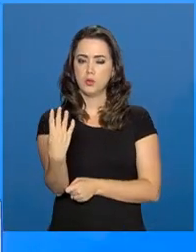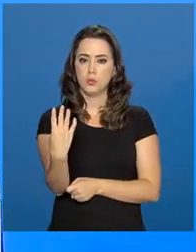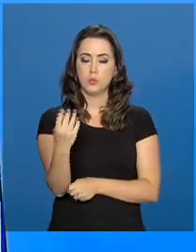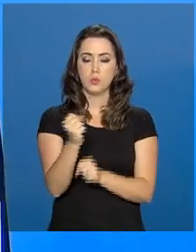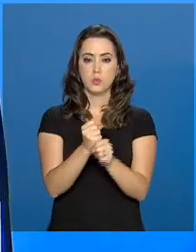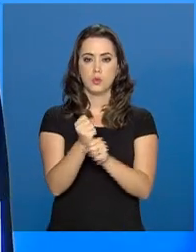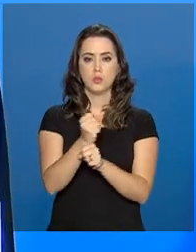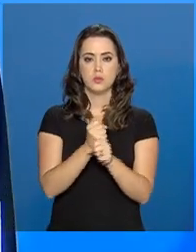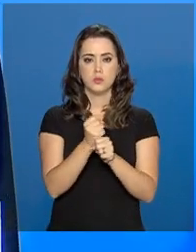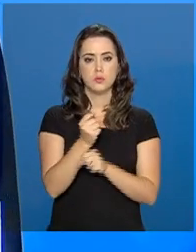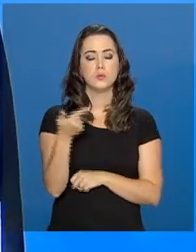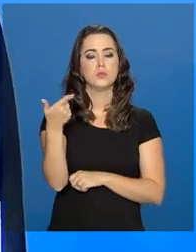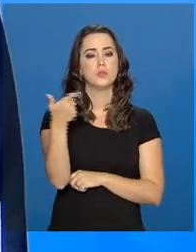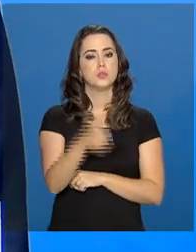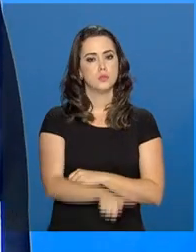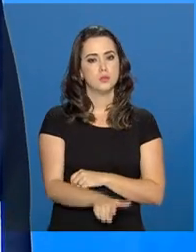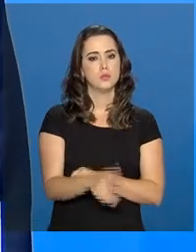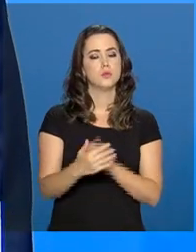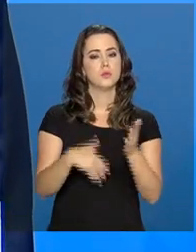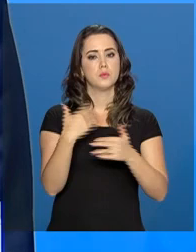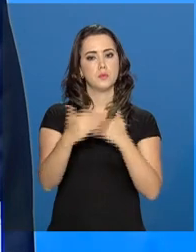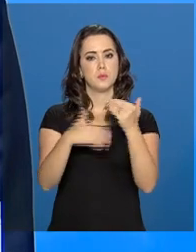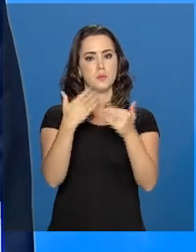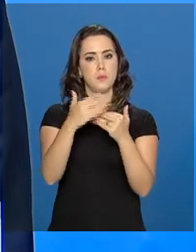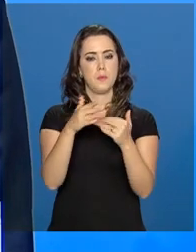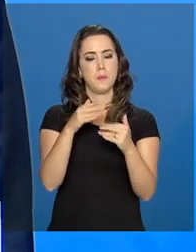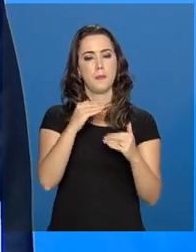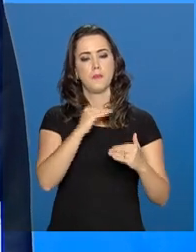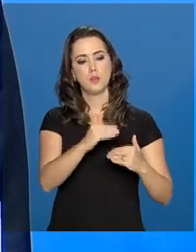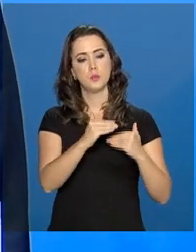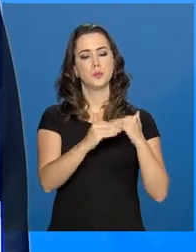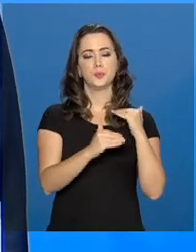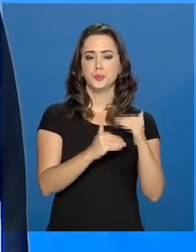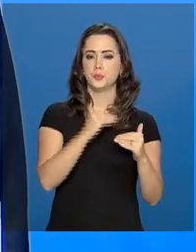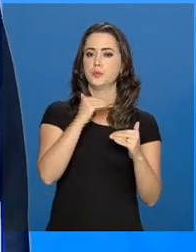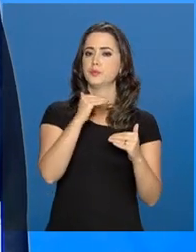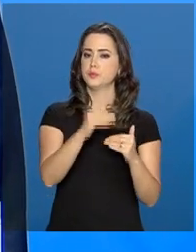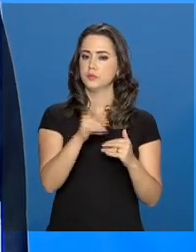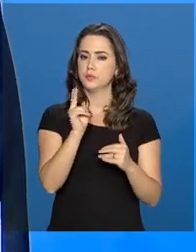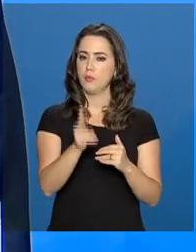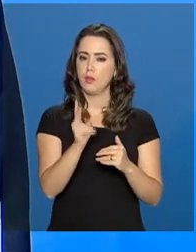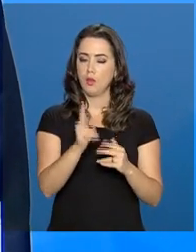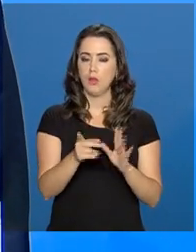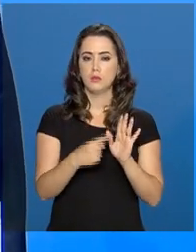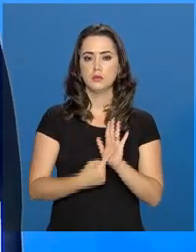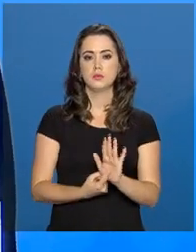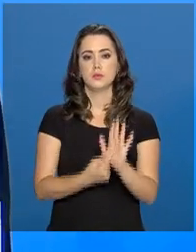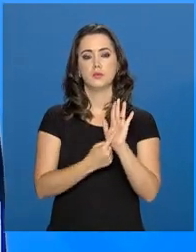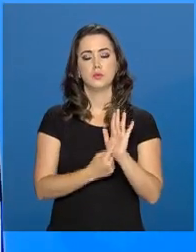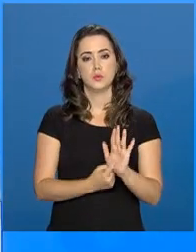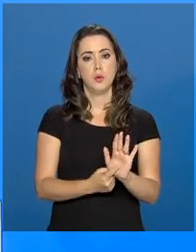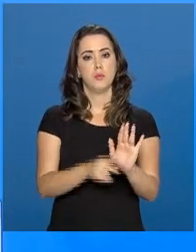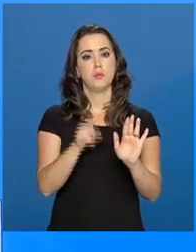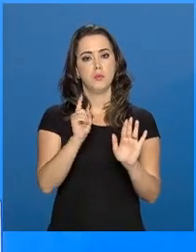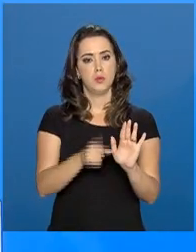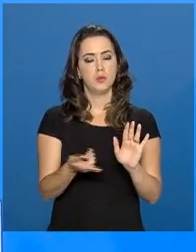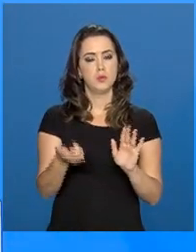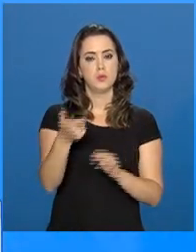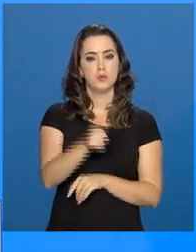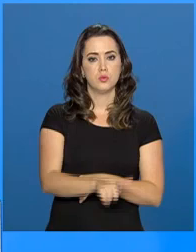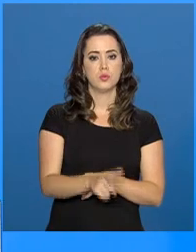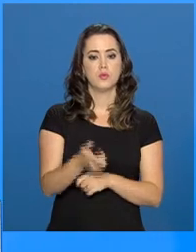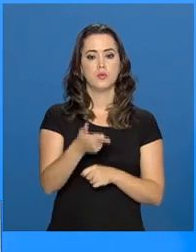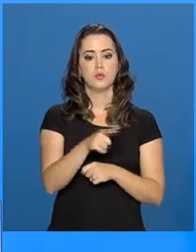o ano e, mais uma vez, um crescimento gradual e consistente, mostrando a recuperação da